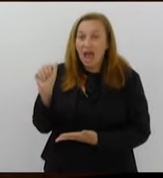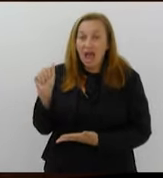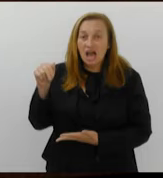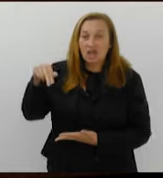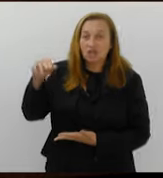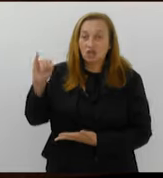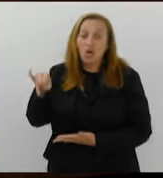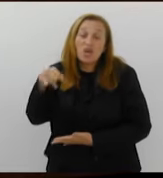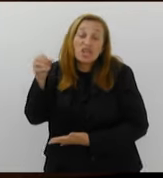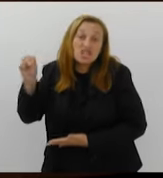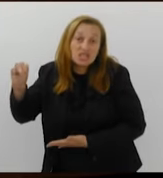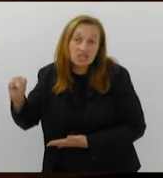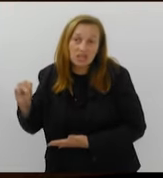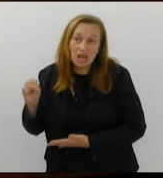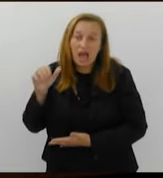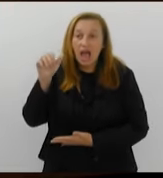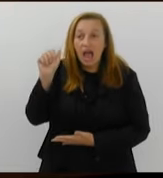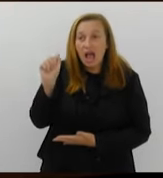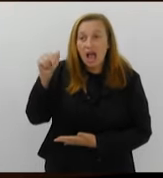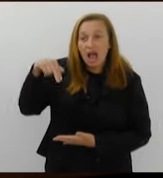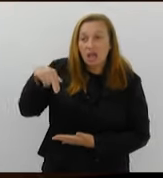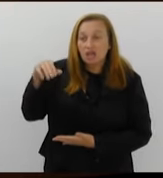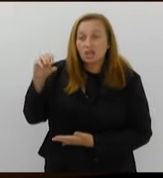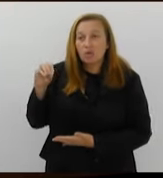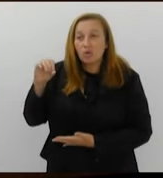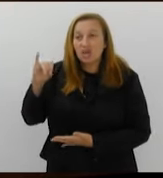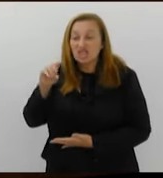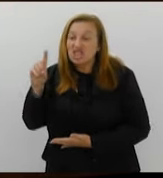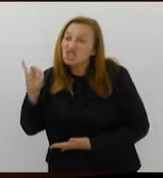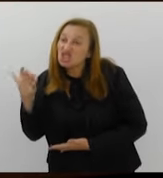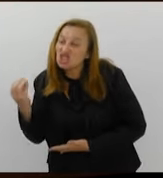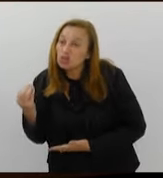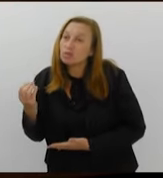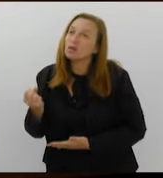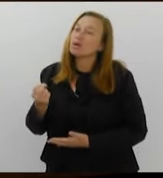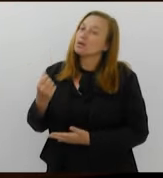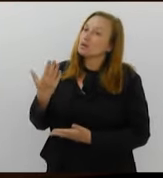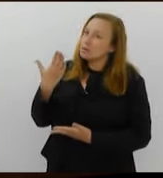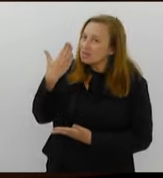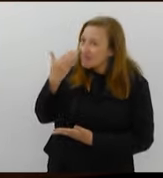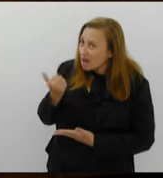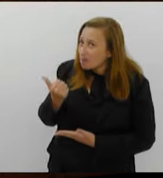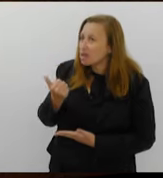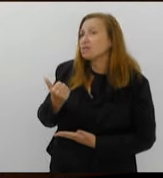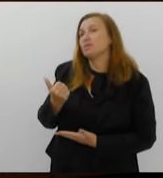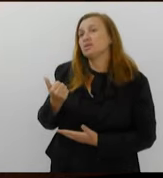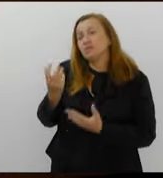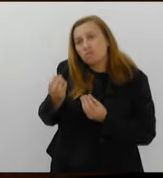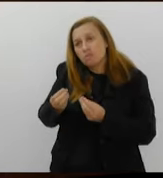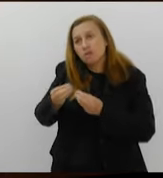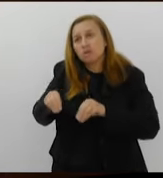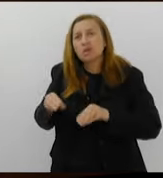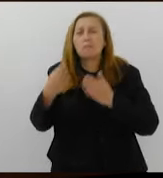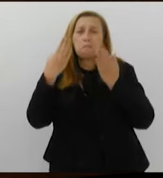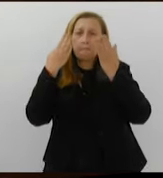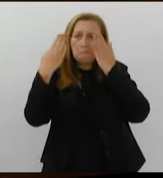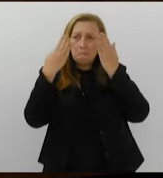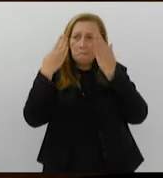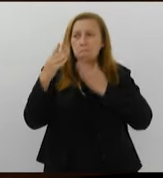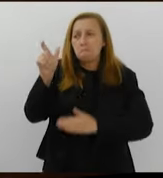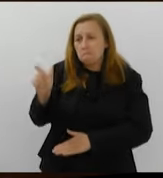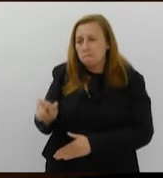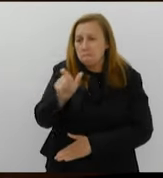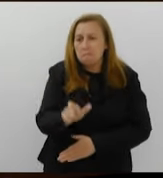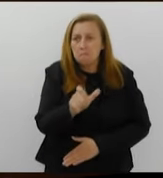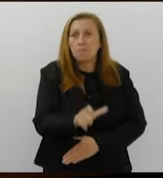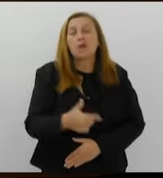anões, anõezinhos, e a gente sabe que isso afeta psicologicamente a essas